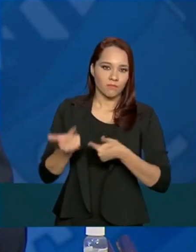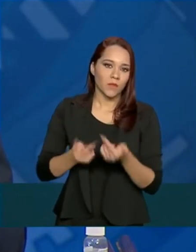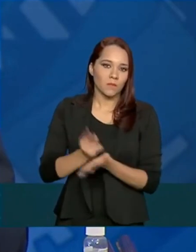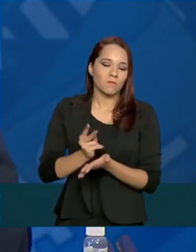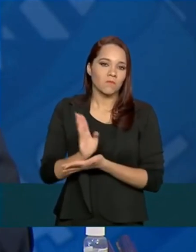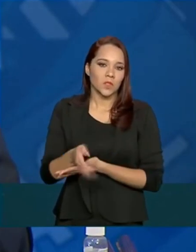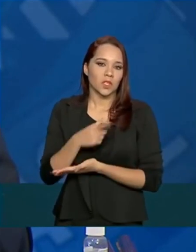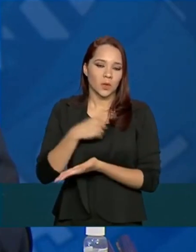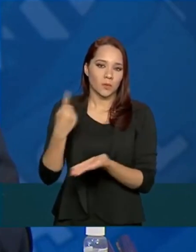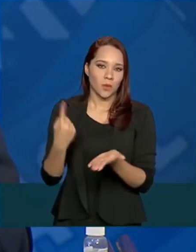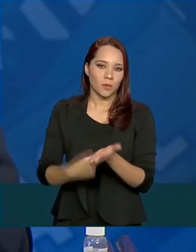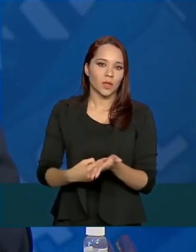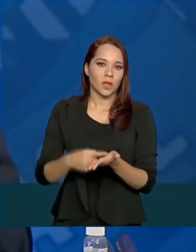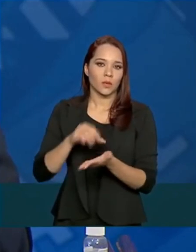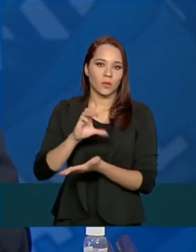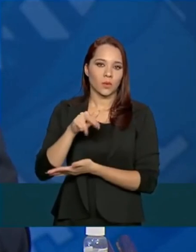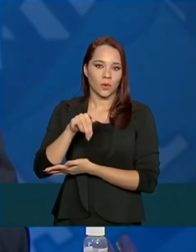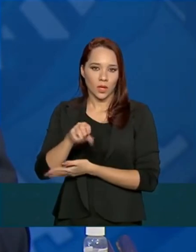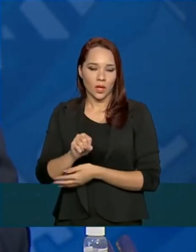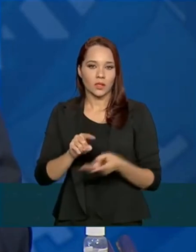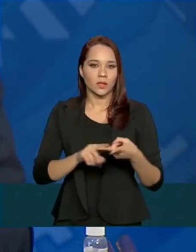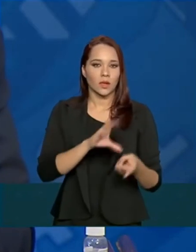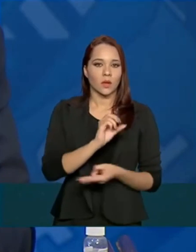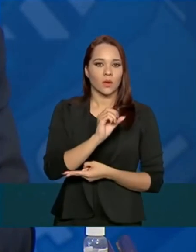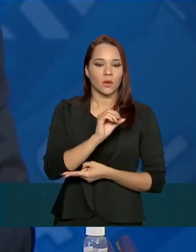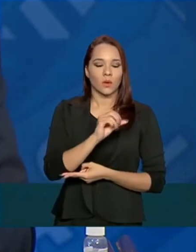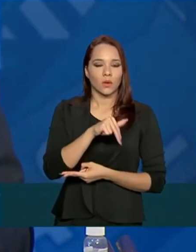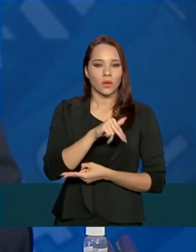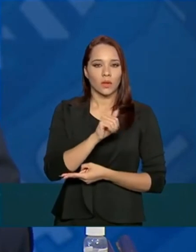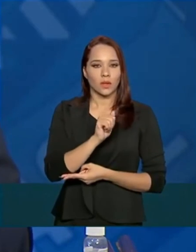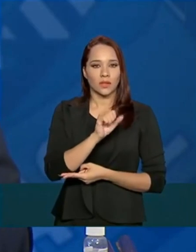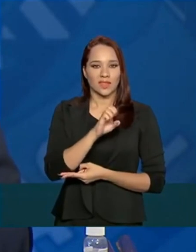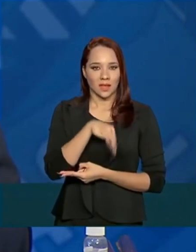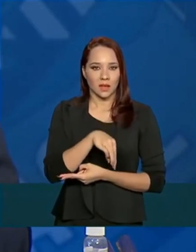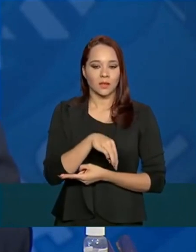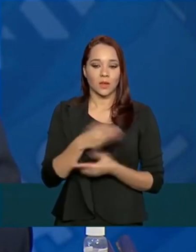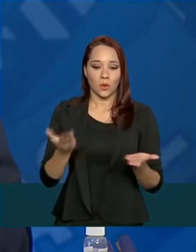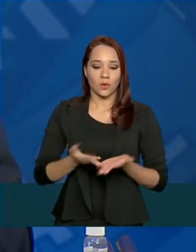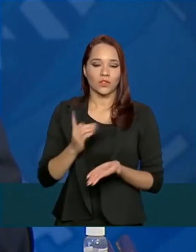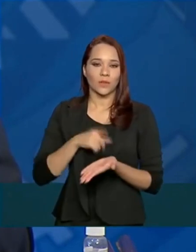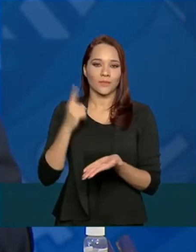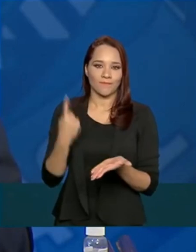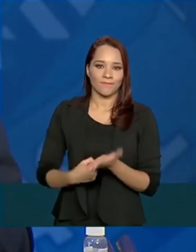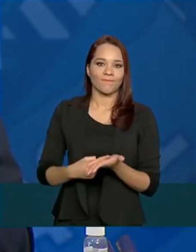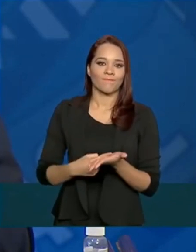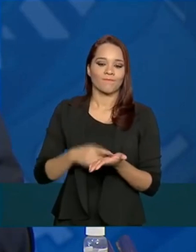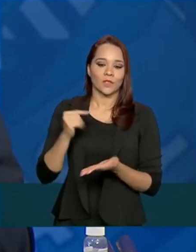já esteja pactuado com o CONAS, com o CONASEMS, que inclusive hoje foi pactuado a